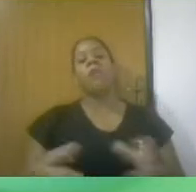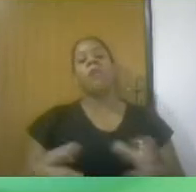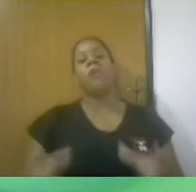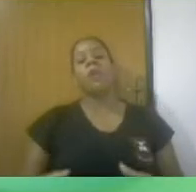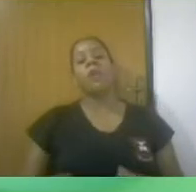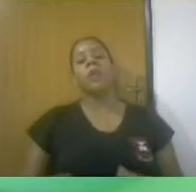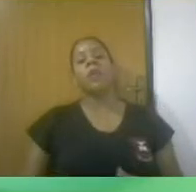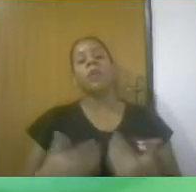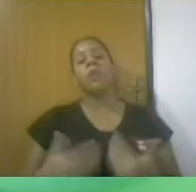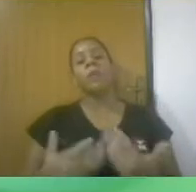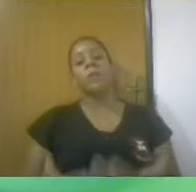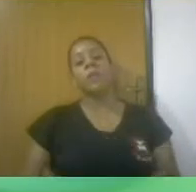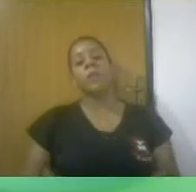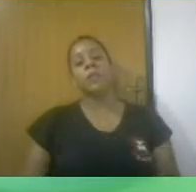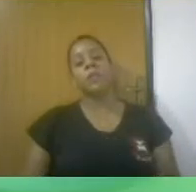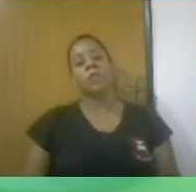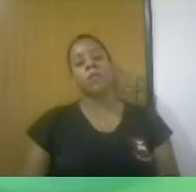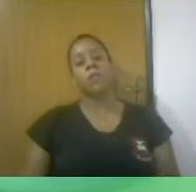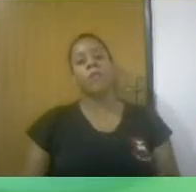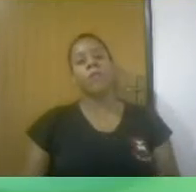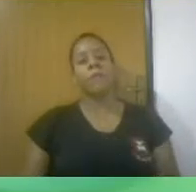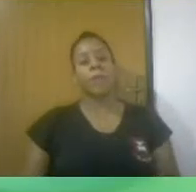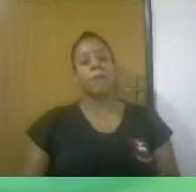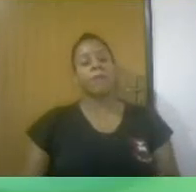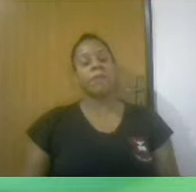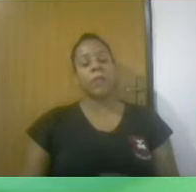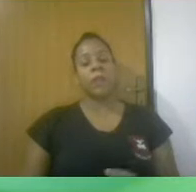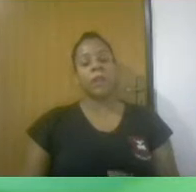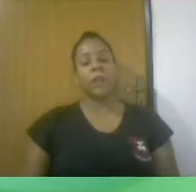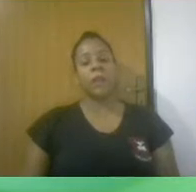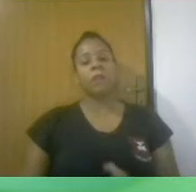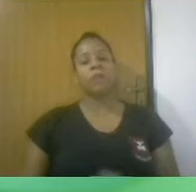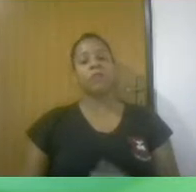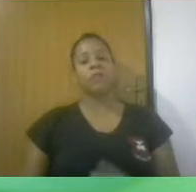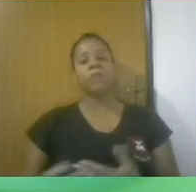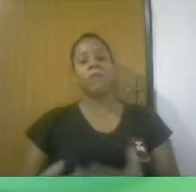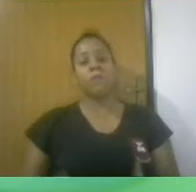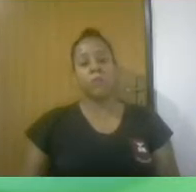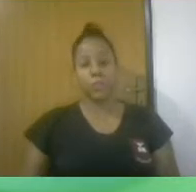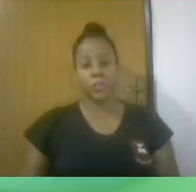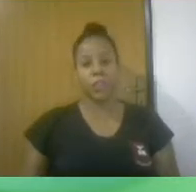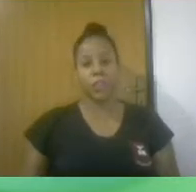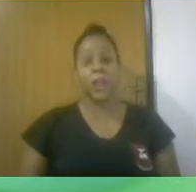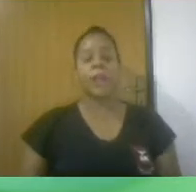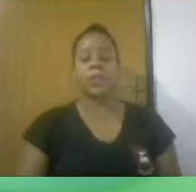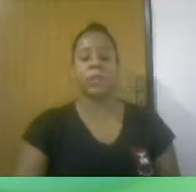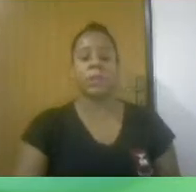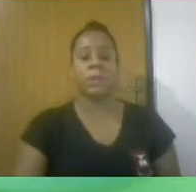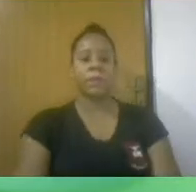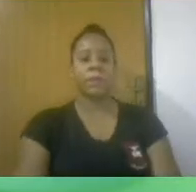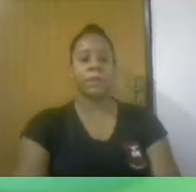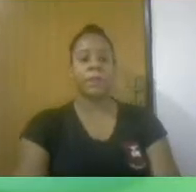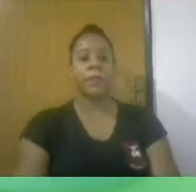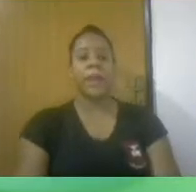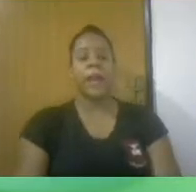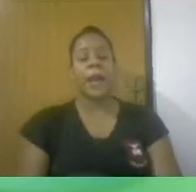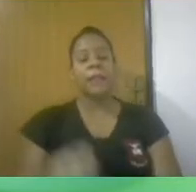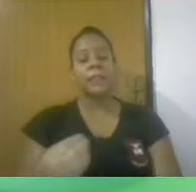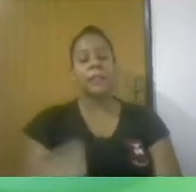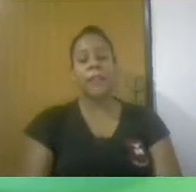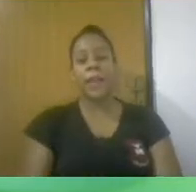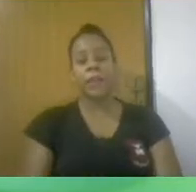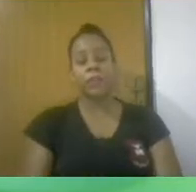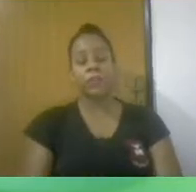colônia foi implementando esse novo governo, que era dos governadores gerais.